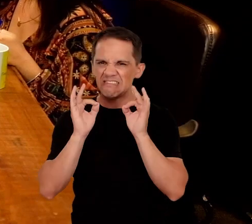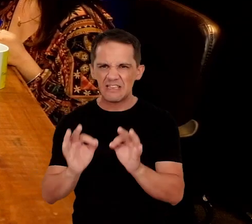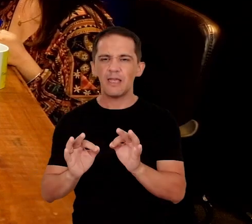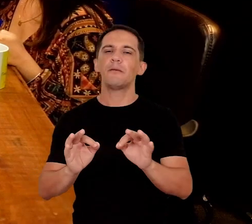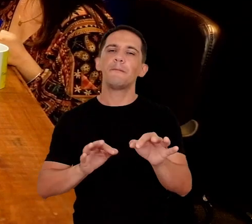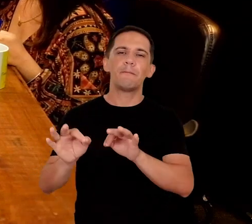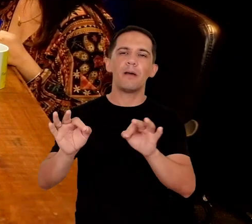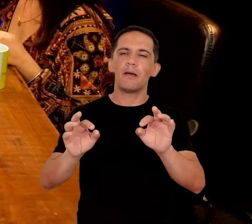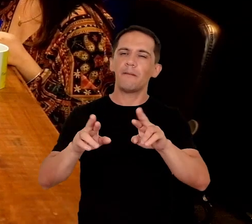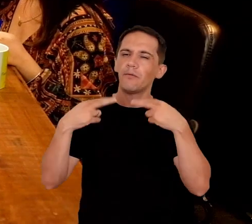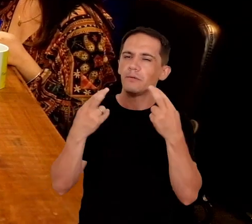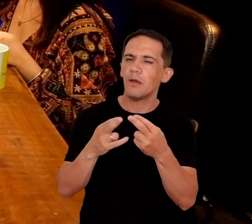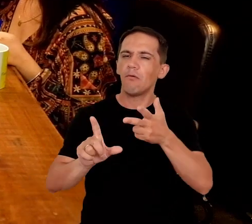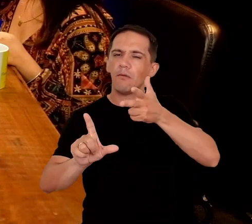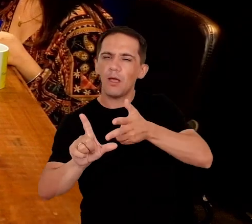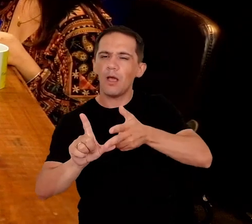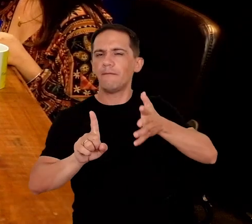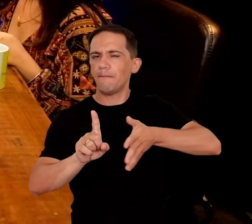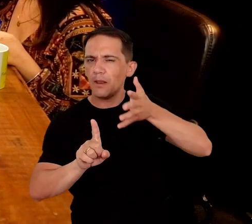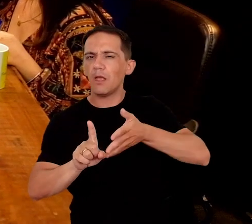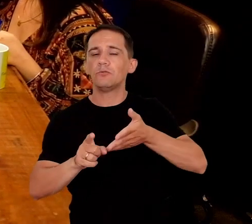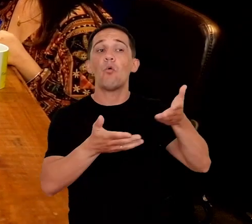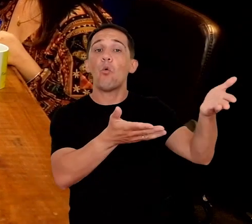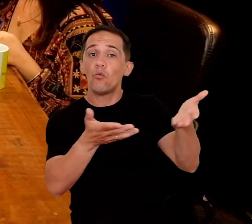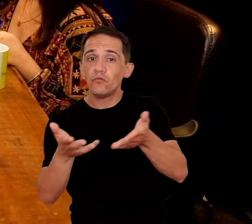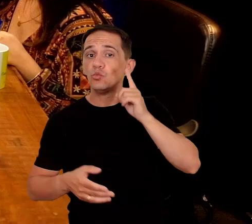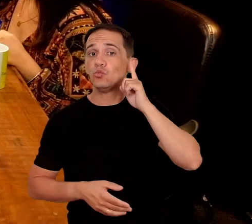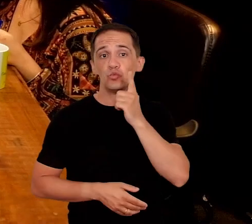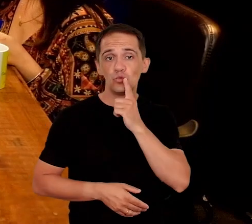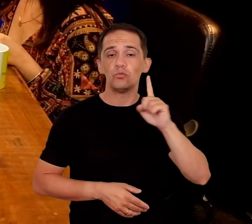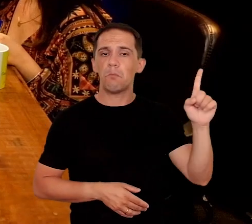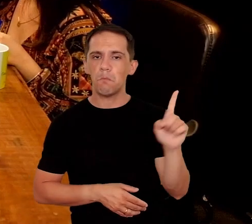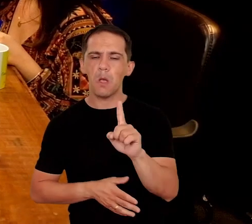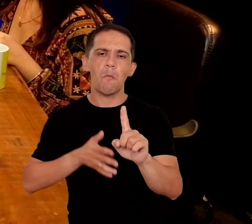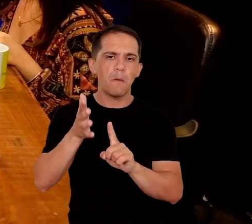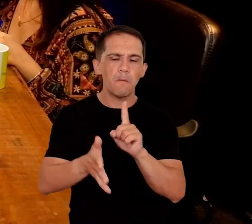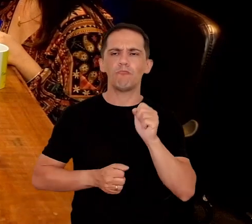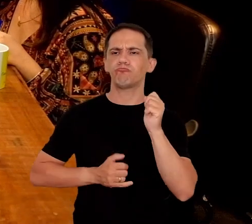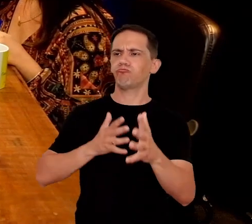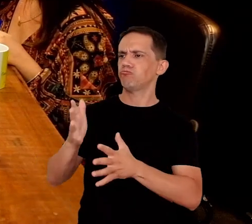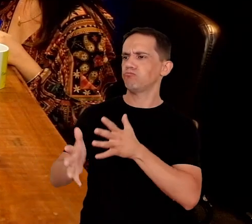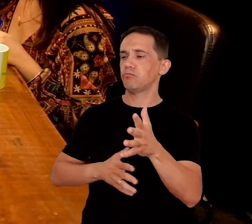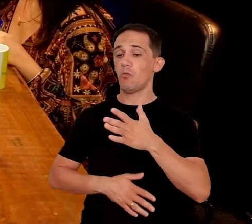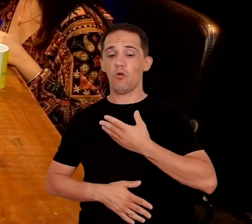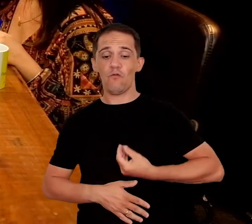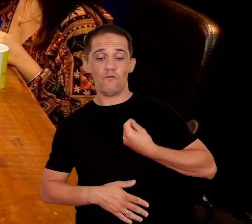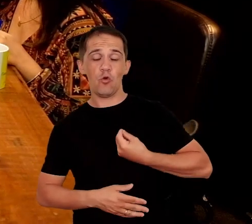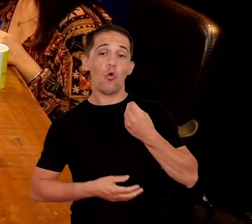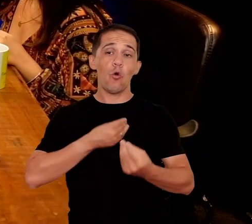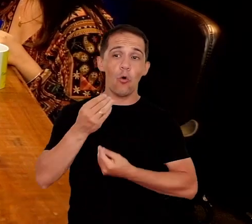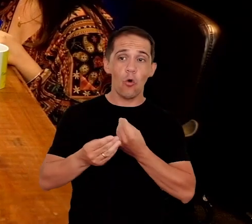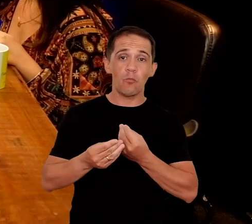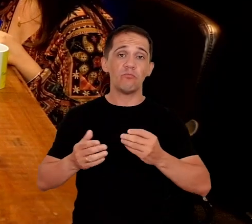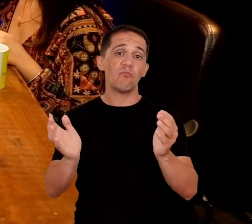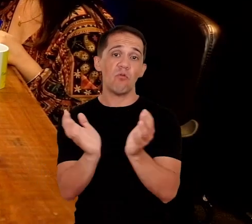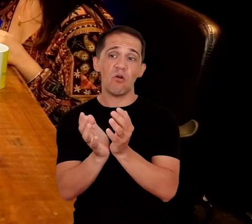surdo. Todo mês de setembro as empresas fazem algo, reuniões, palestras, convidam surdos da empresa mesmo para darem palestras,